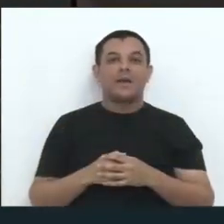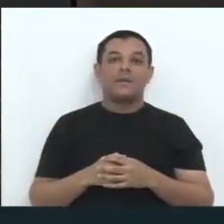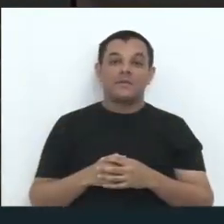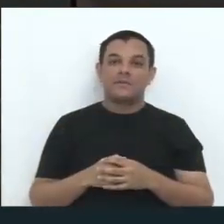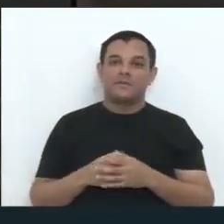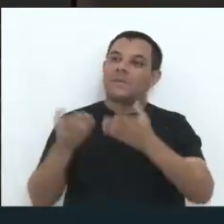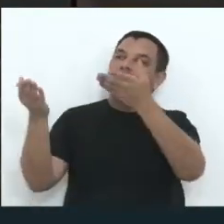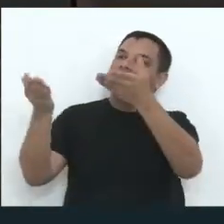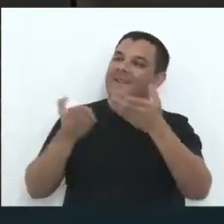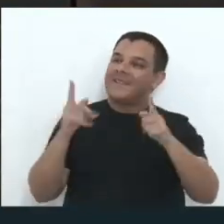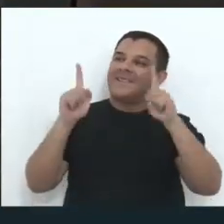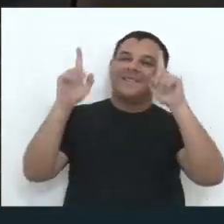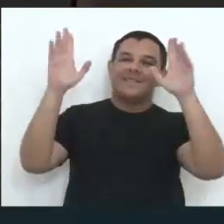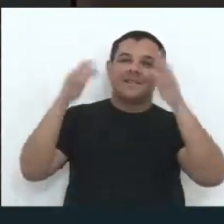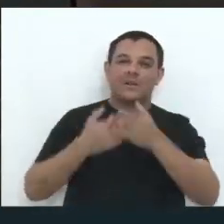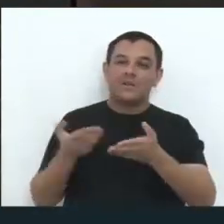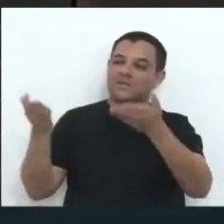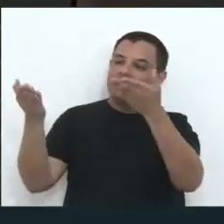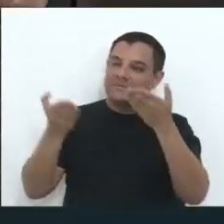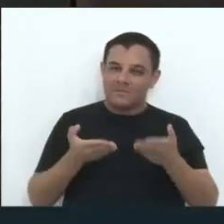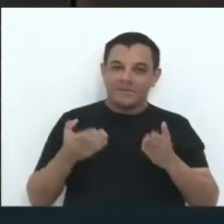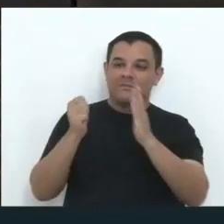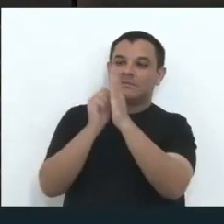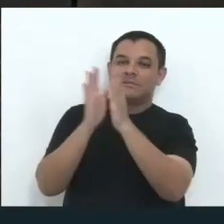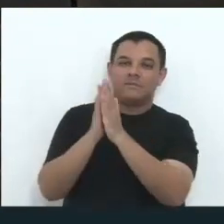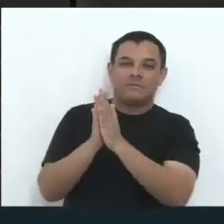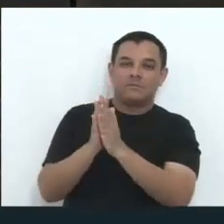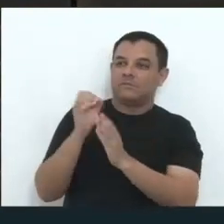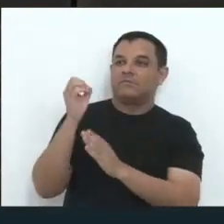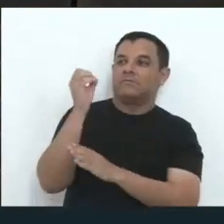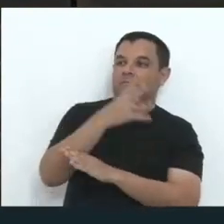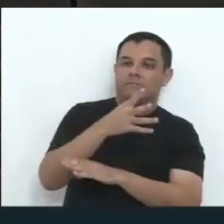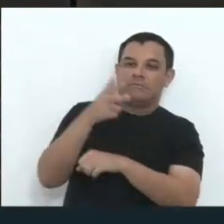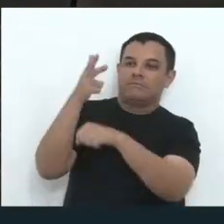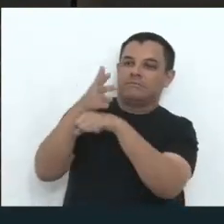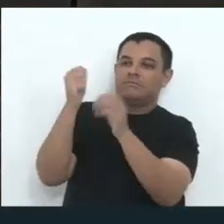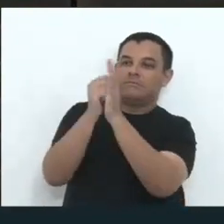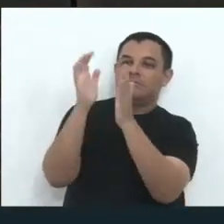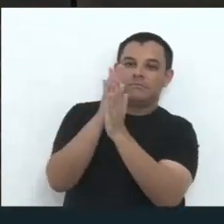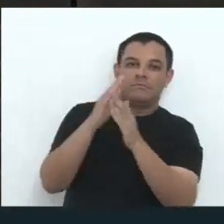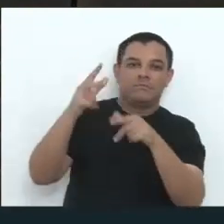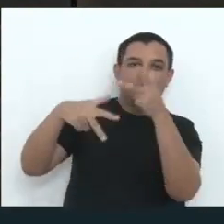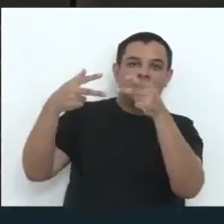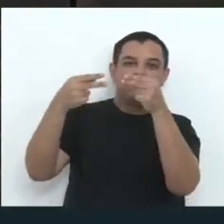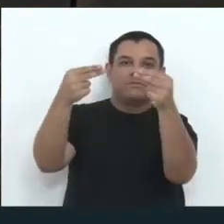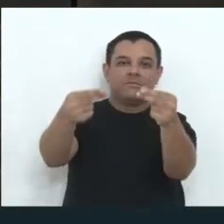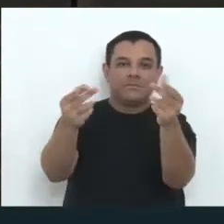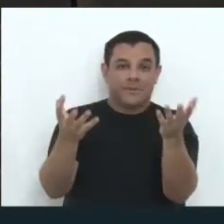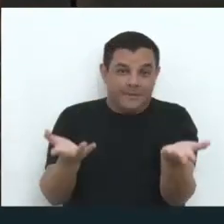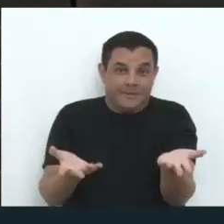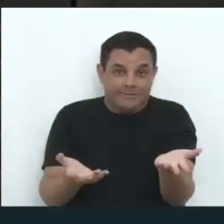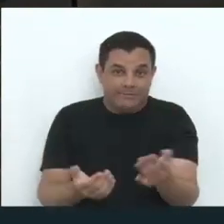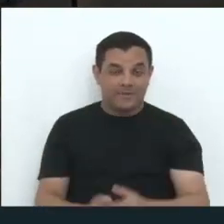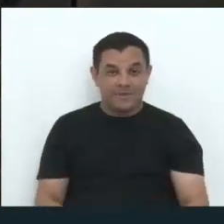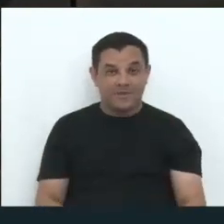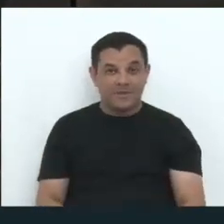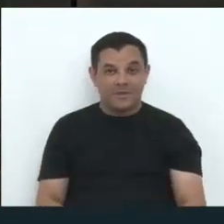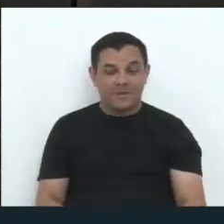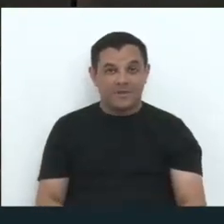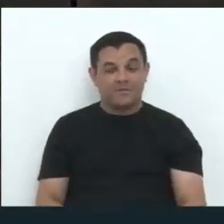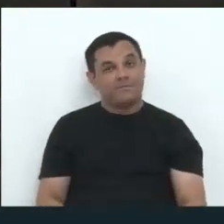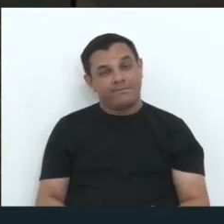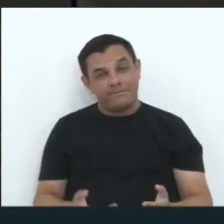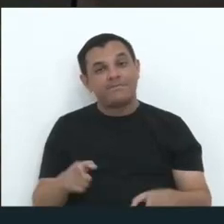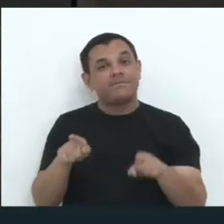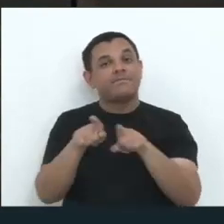Guarulhos, tem que colocar assim, ó, bem-vindo a Guarulhos e saia daqui com uma multa de presente. Sem contar,